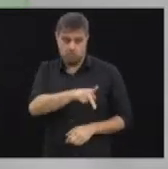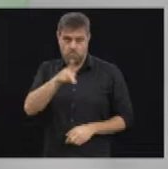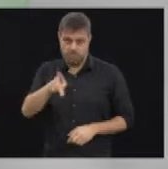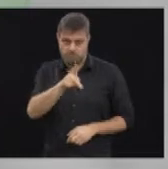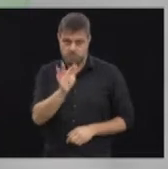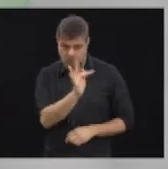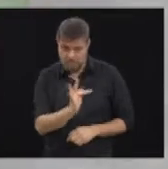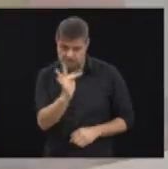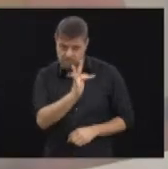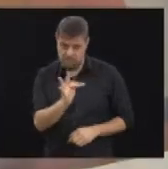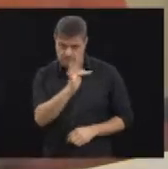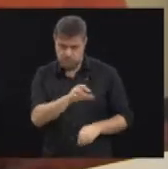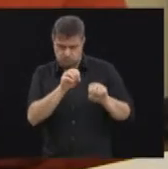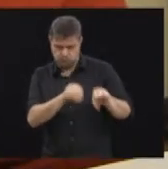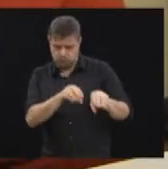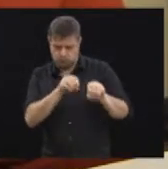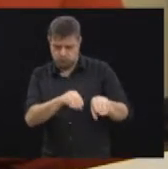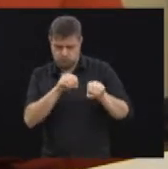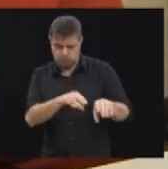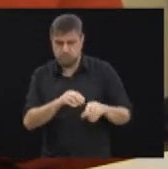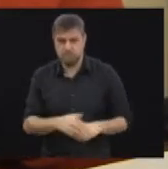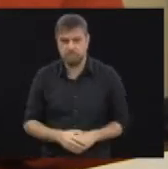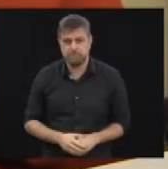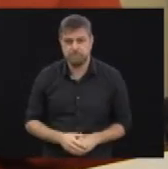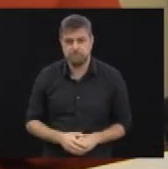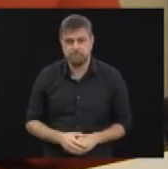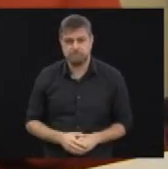de eu ser professor universitário,